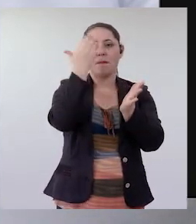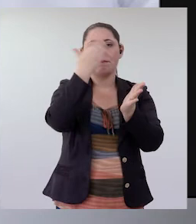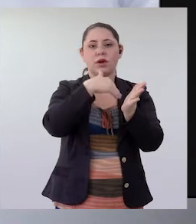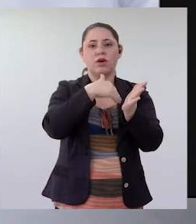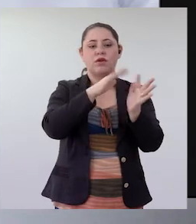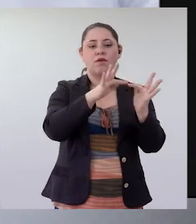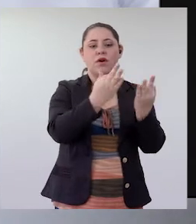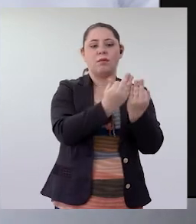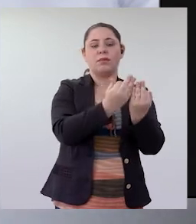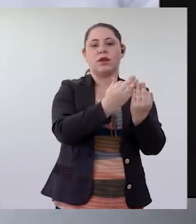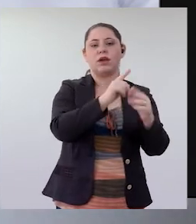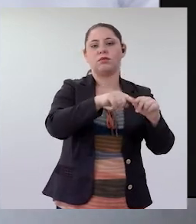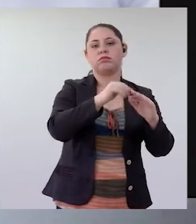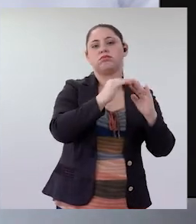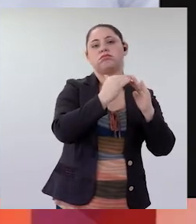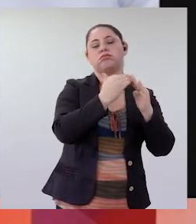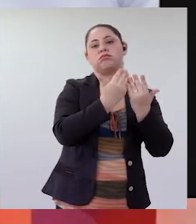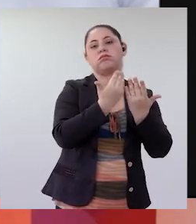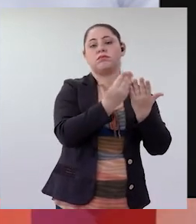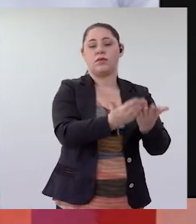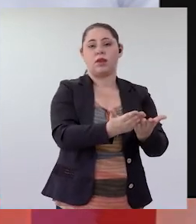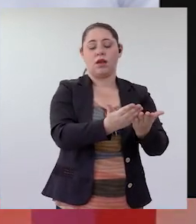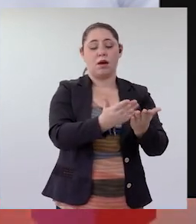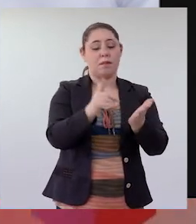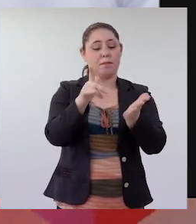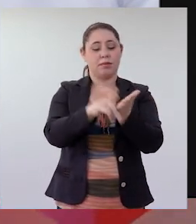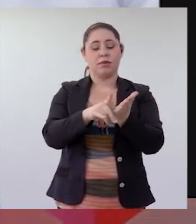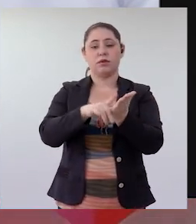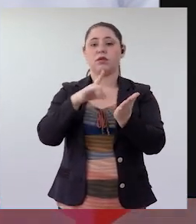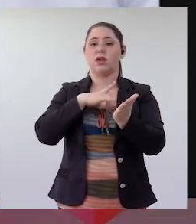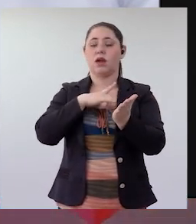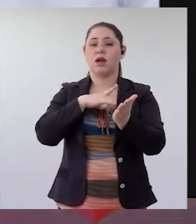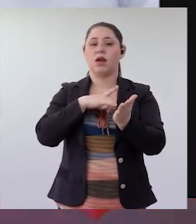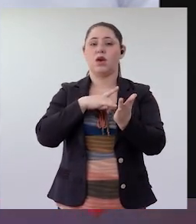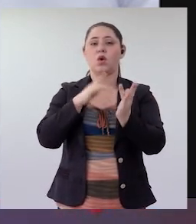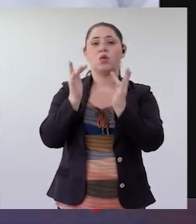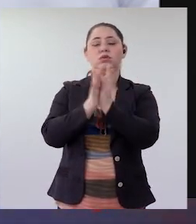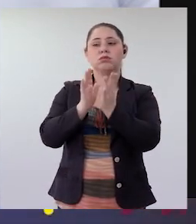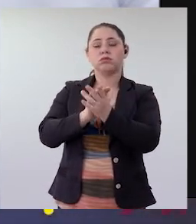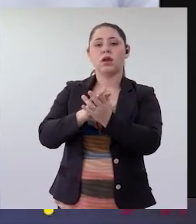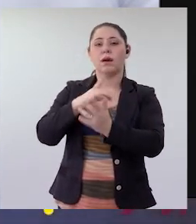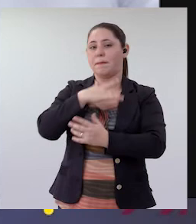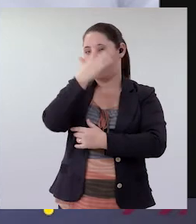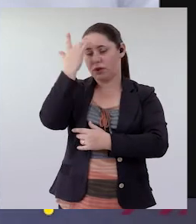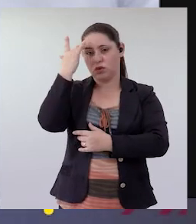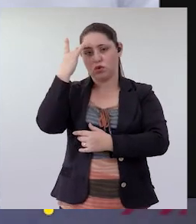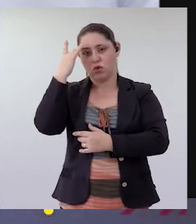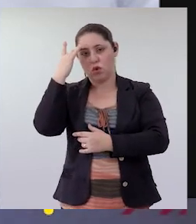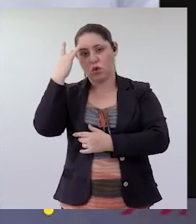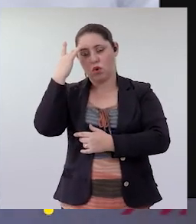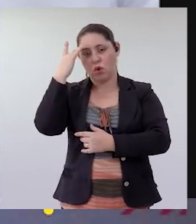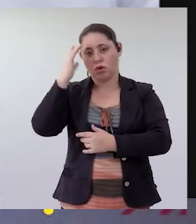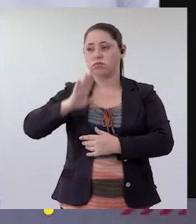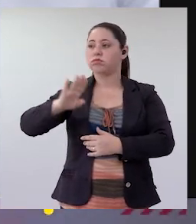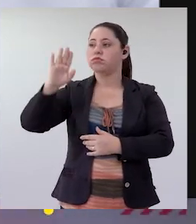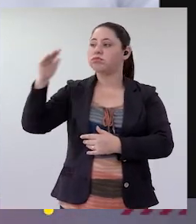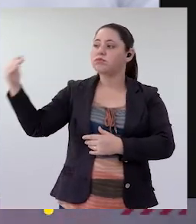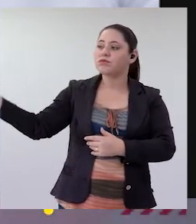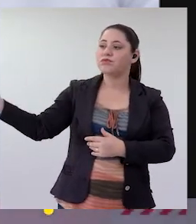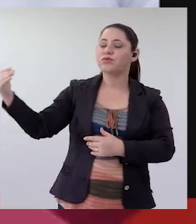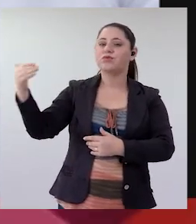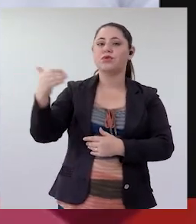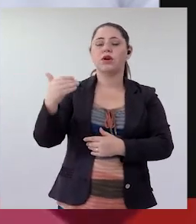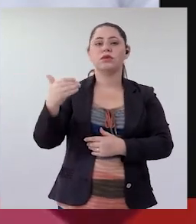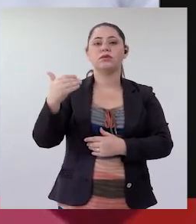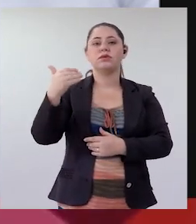do comparecimento e da livre manifestação de vontade do casal, né, o comparecimento de testemunhas, a celebração do casamento mediante